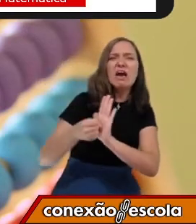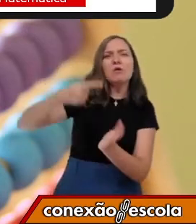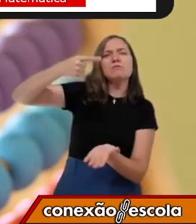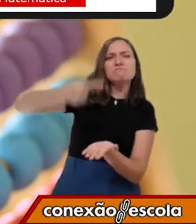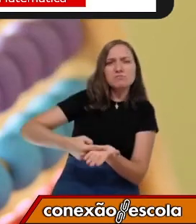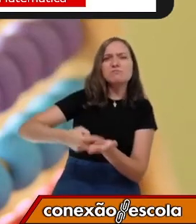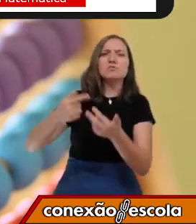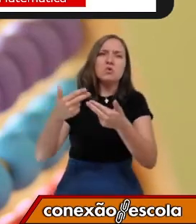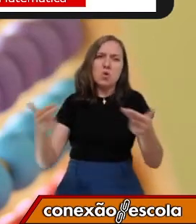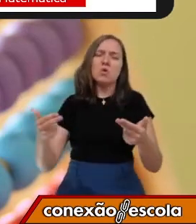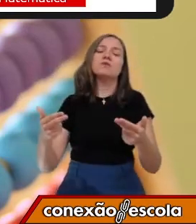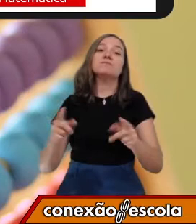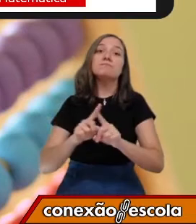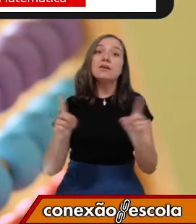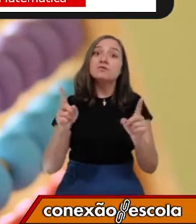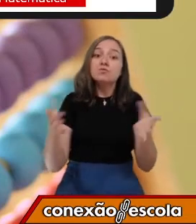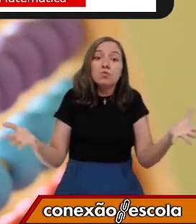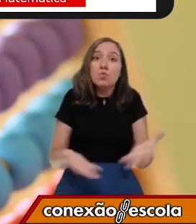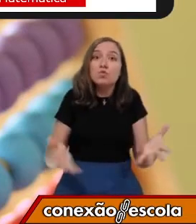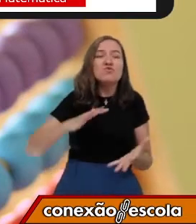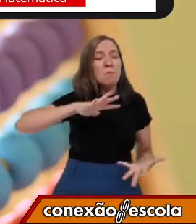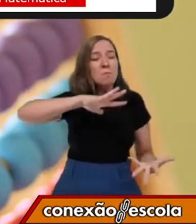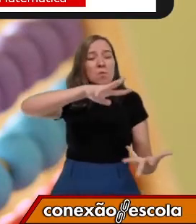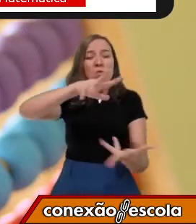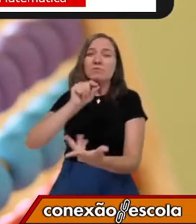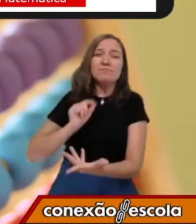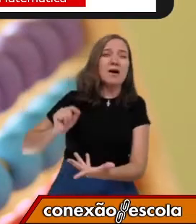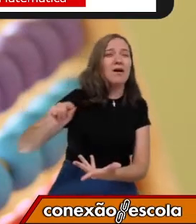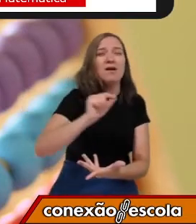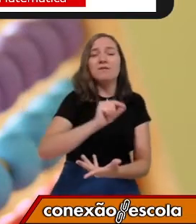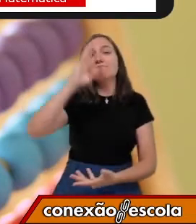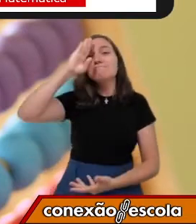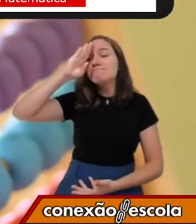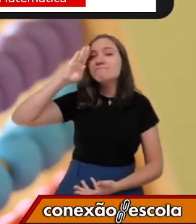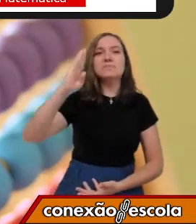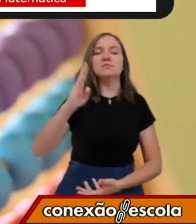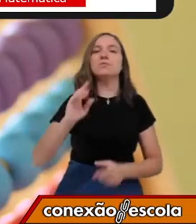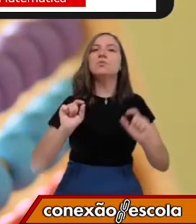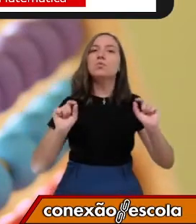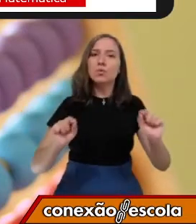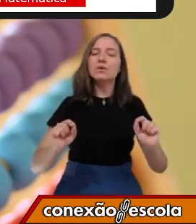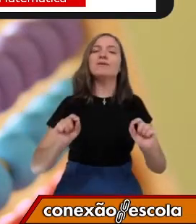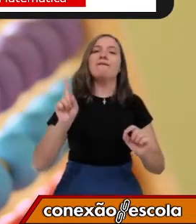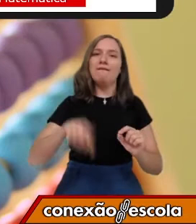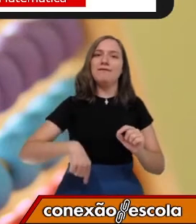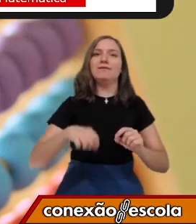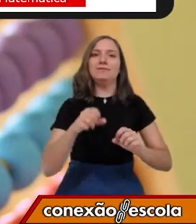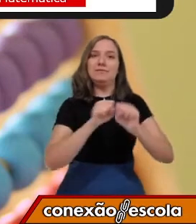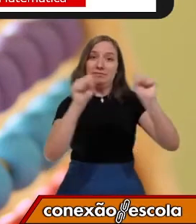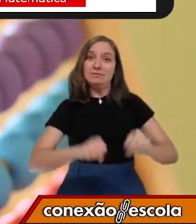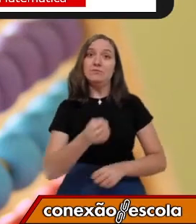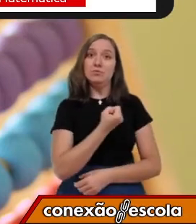mais utilizado hoje, inclusive no mundo inteiro, é esse sistema de numeração, que é o sistema de numeração